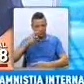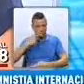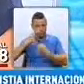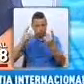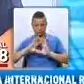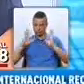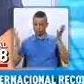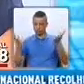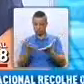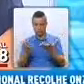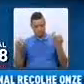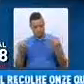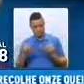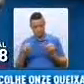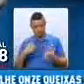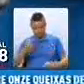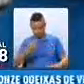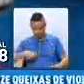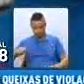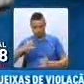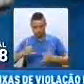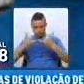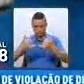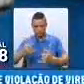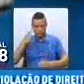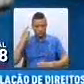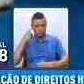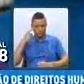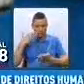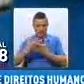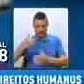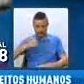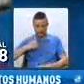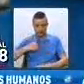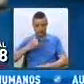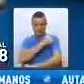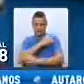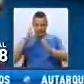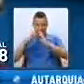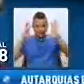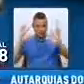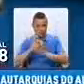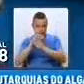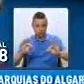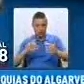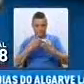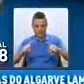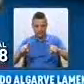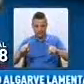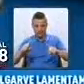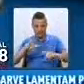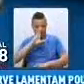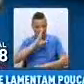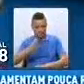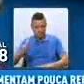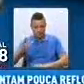alargado. É verdade. Nós, na próxima quinta-feira, até sábado, vamos ter a Casa da Música muito diferente daquela que nós estamos habituados. E ela vai